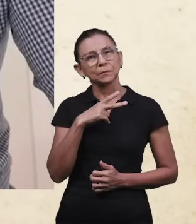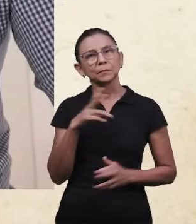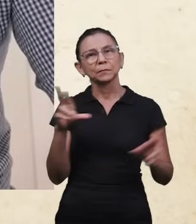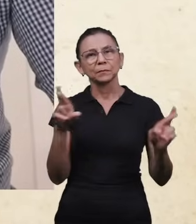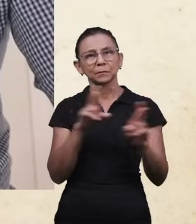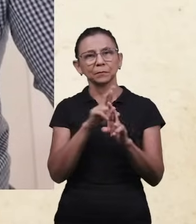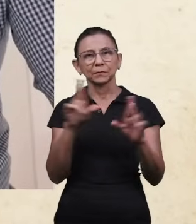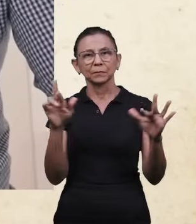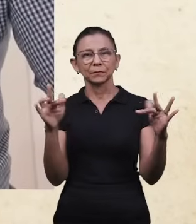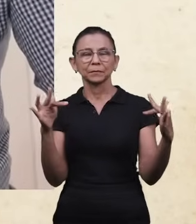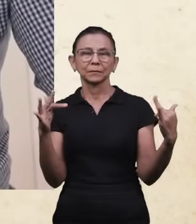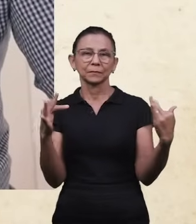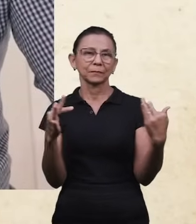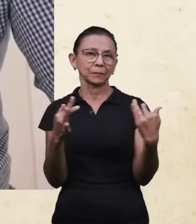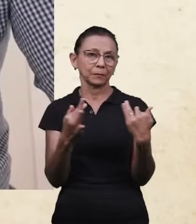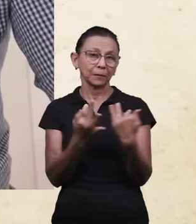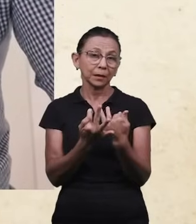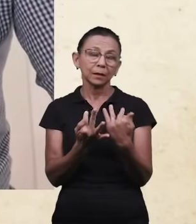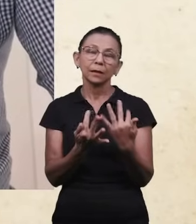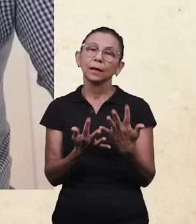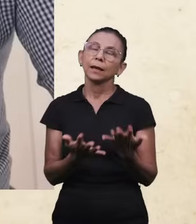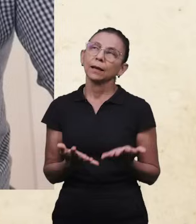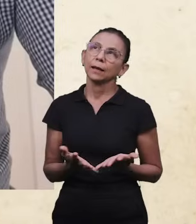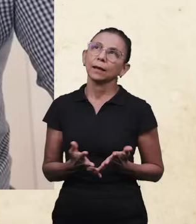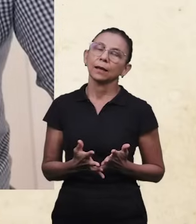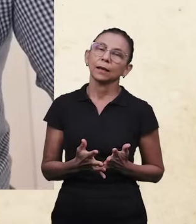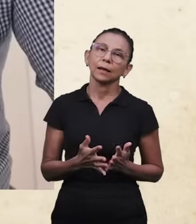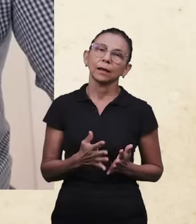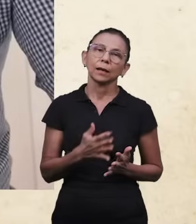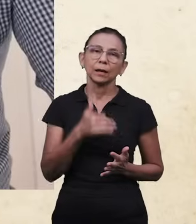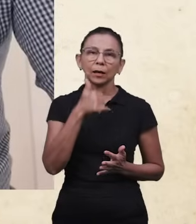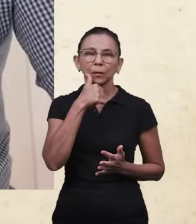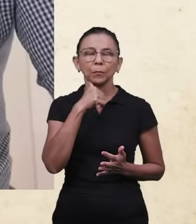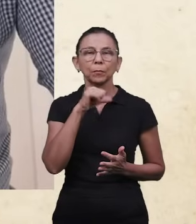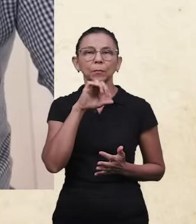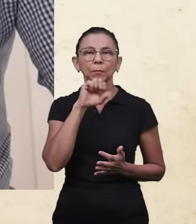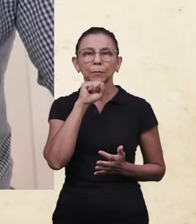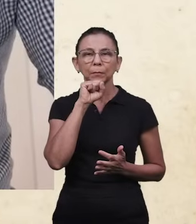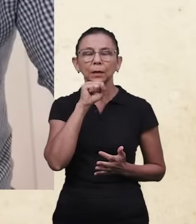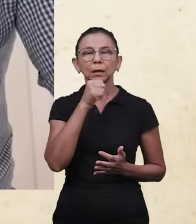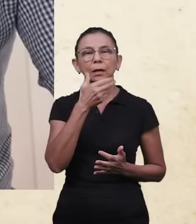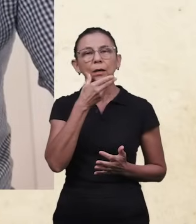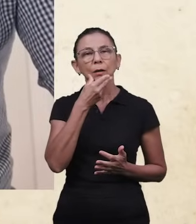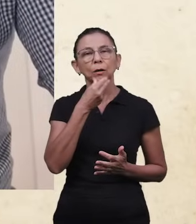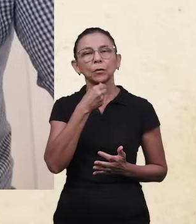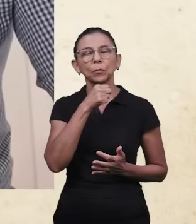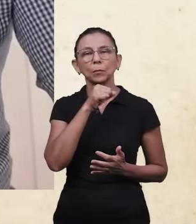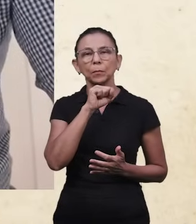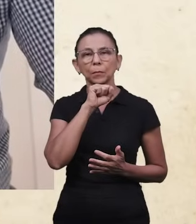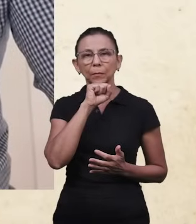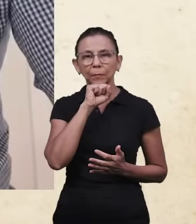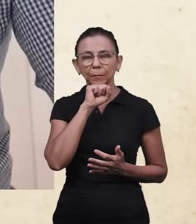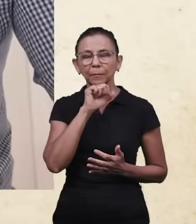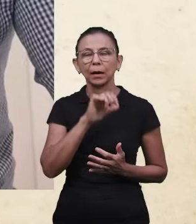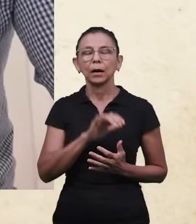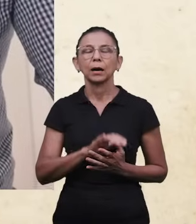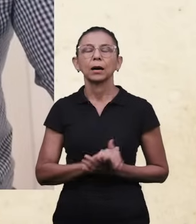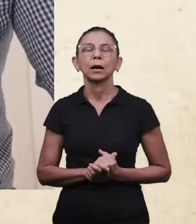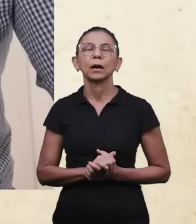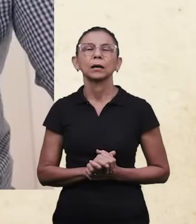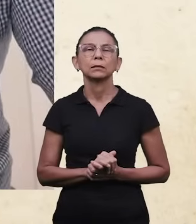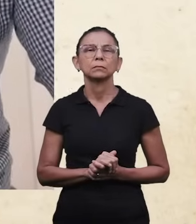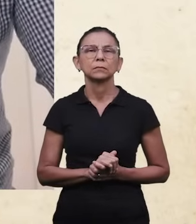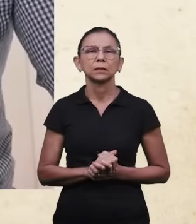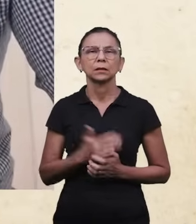da família é que os meus pais, que me levaram à presença do Senhor